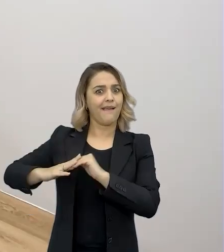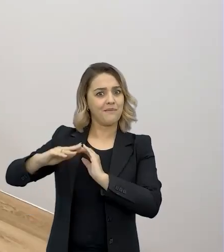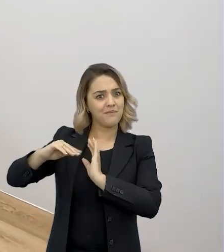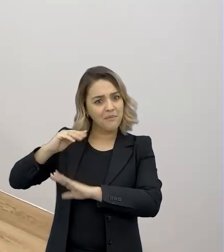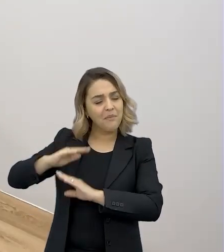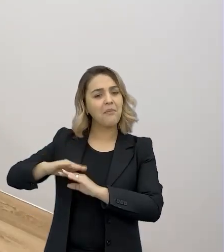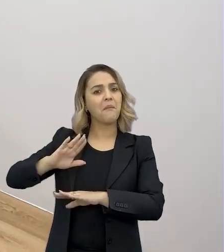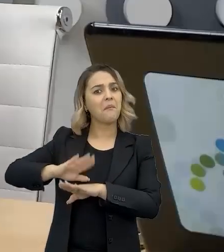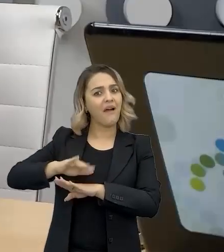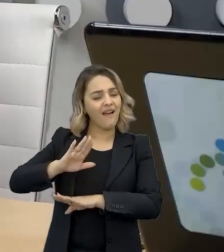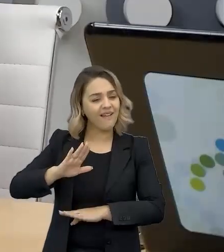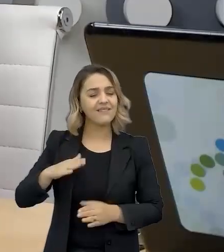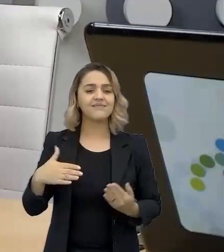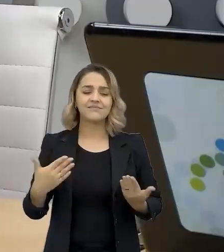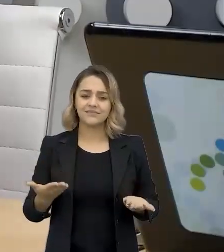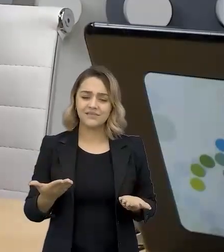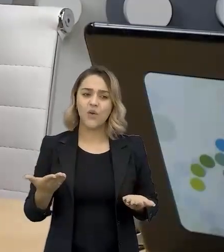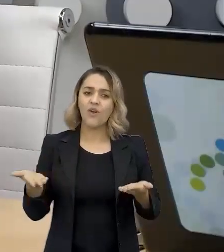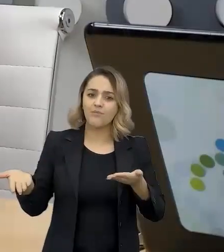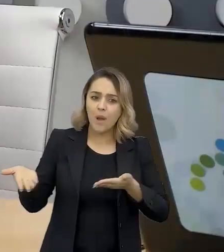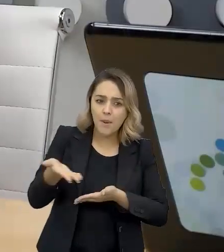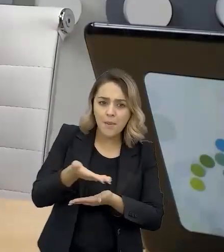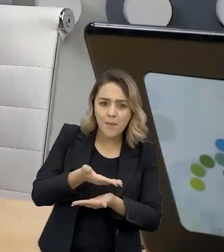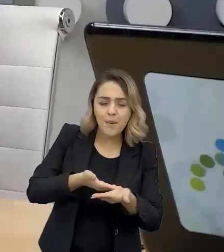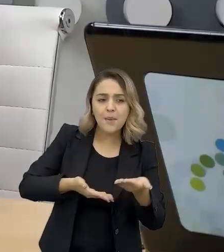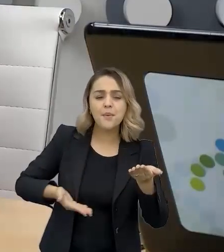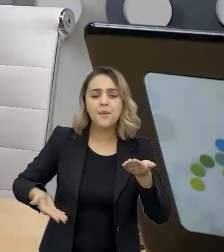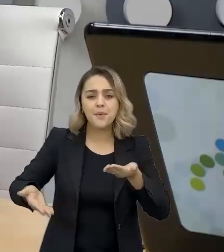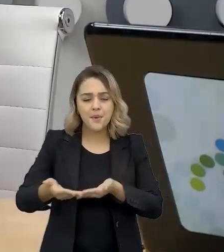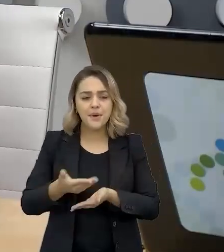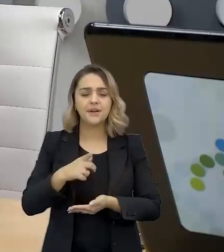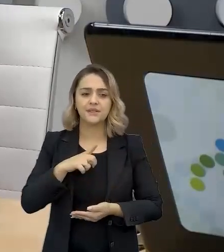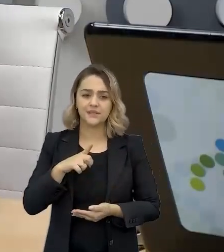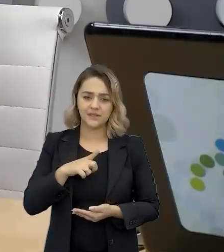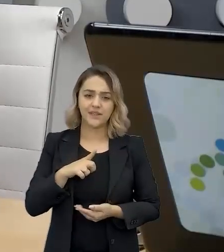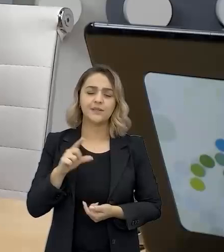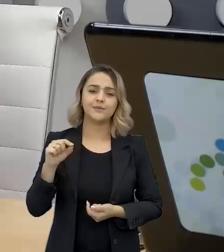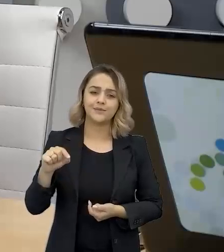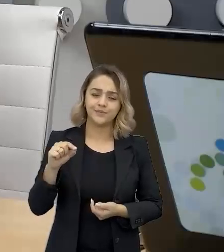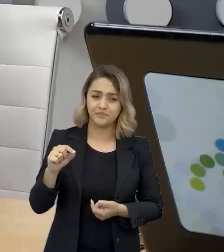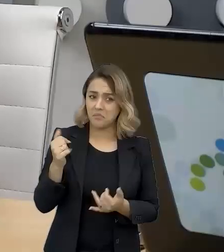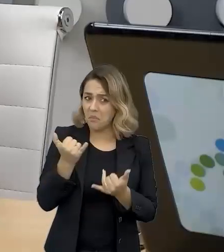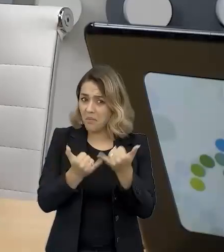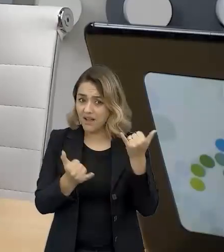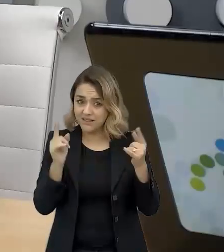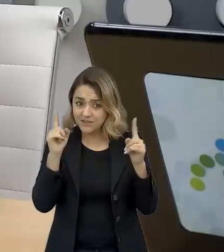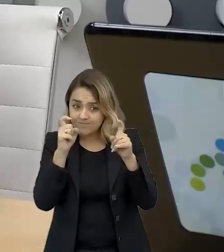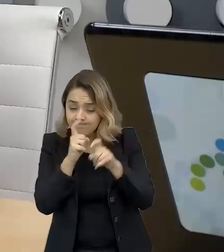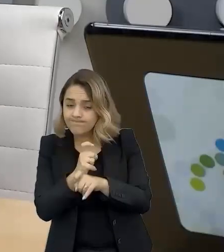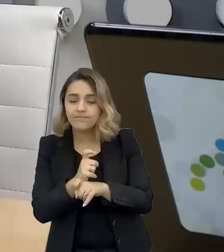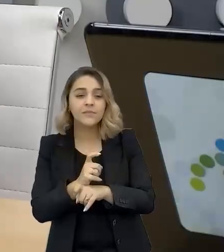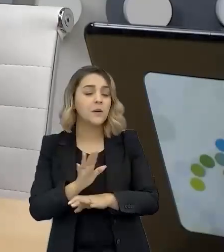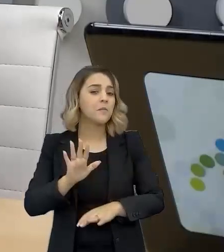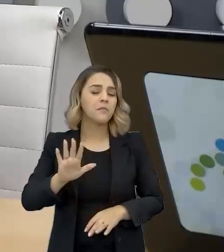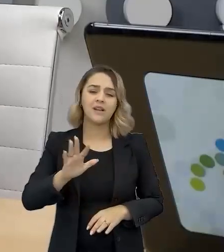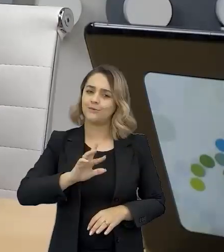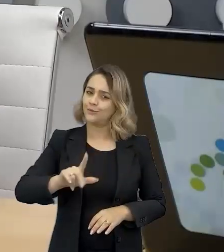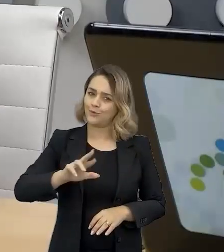isso, né? Então isso é uma construção que parece difícil, gente, mas